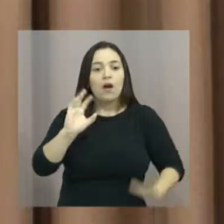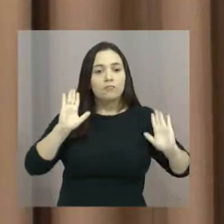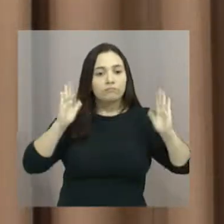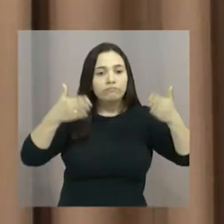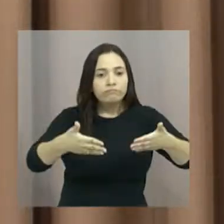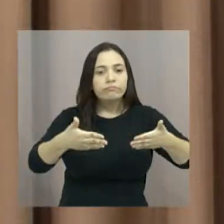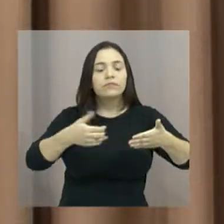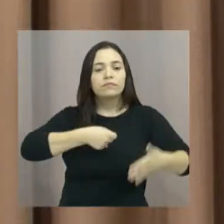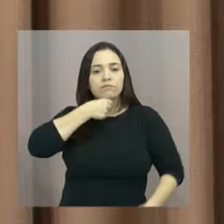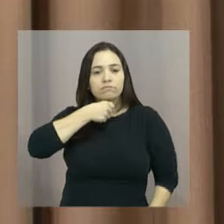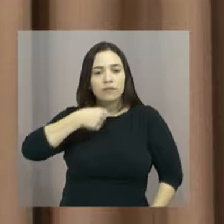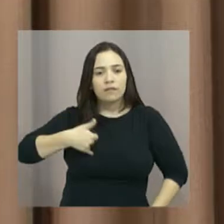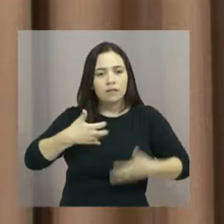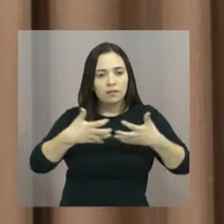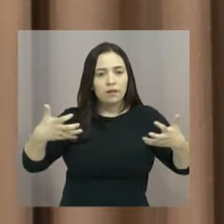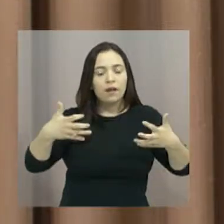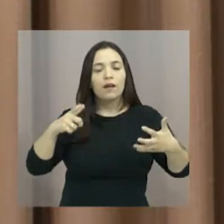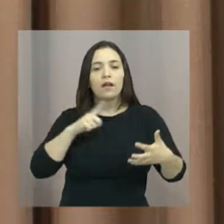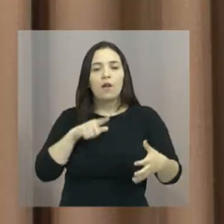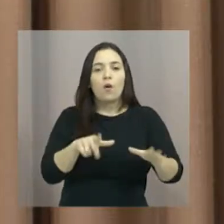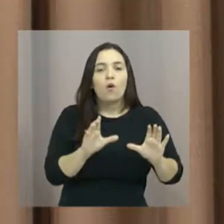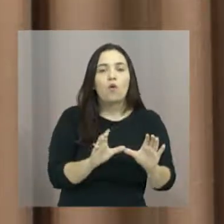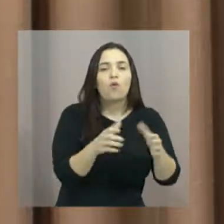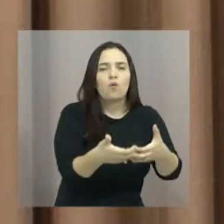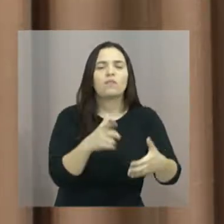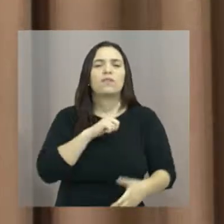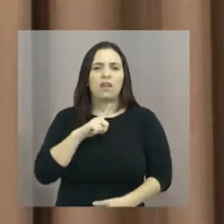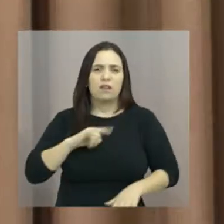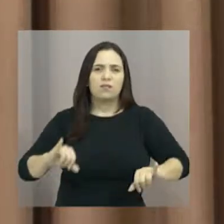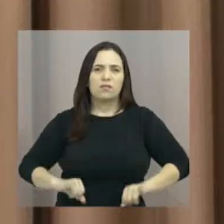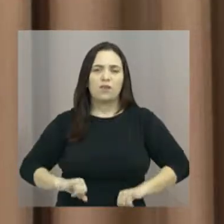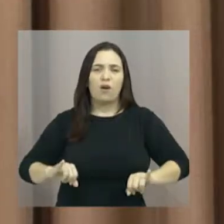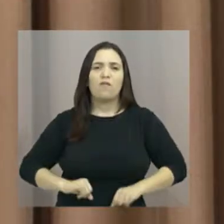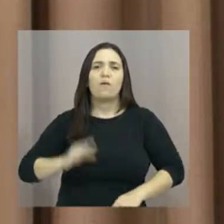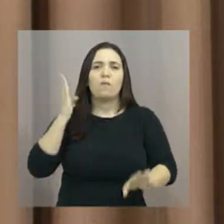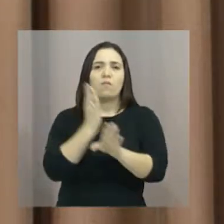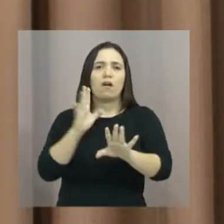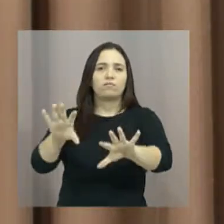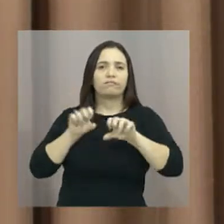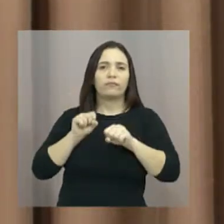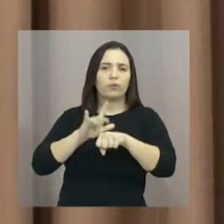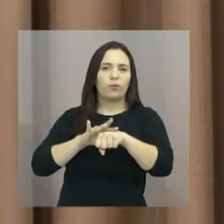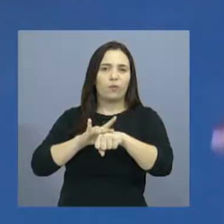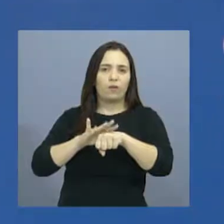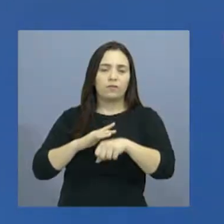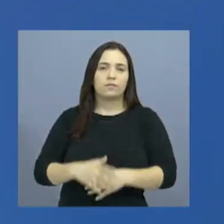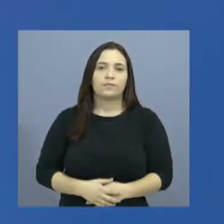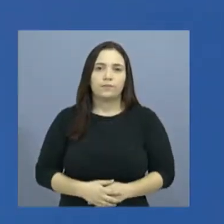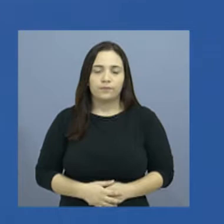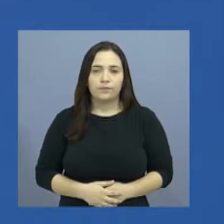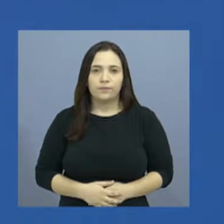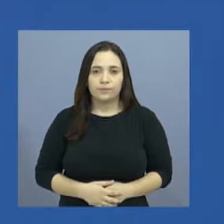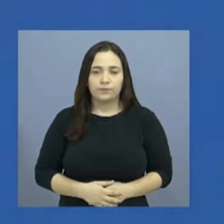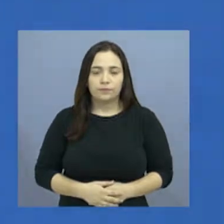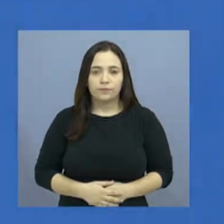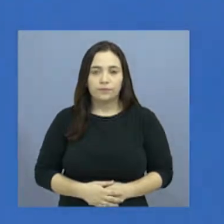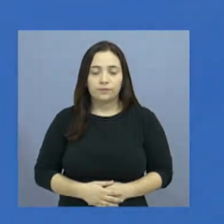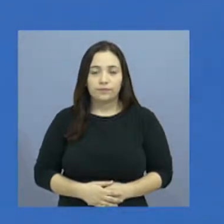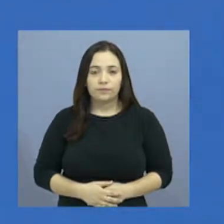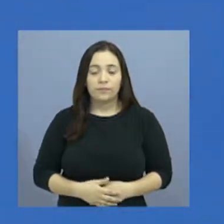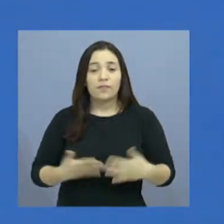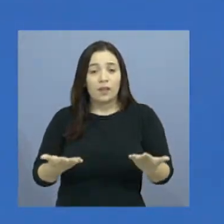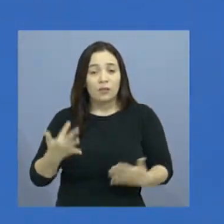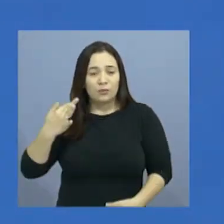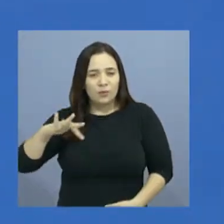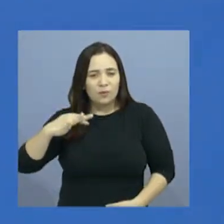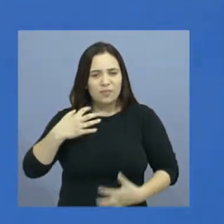aos idosos, um grande grupo de pessoas que sofre consequências com a doença. Confira. Dor